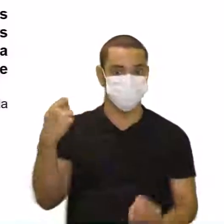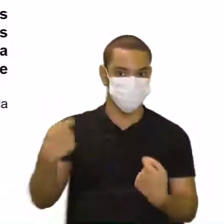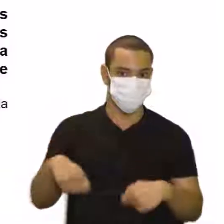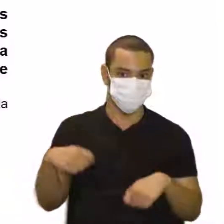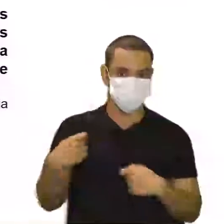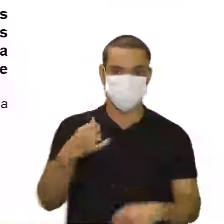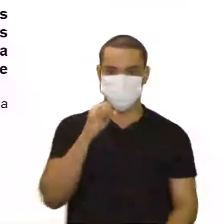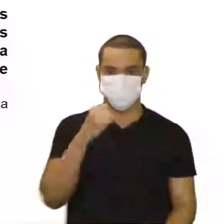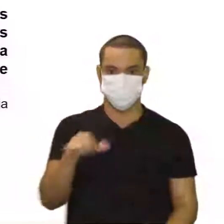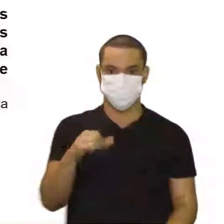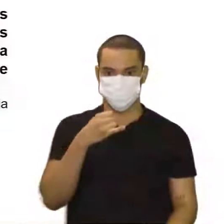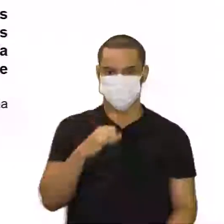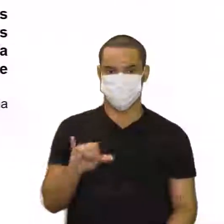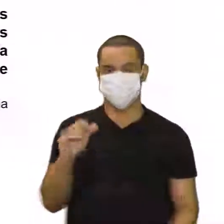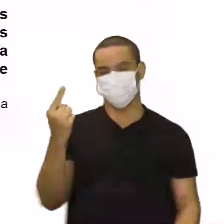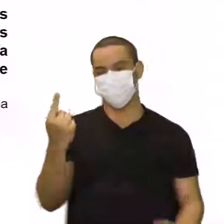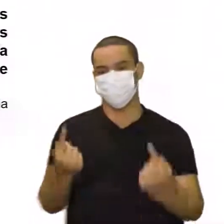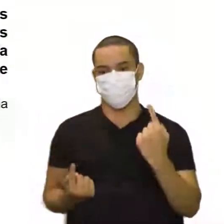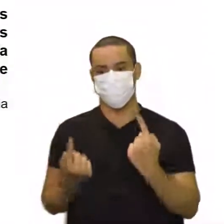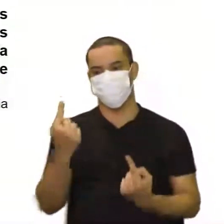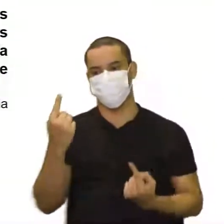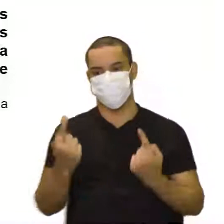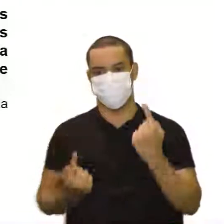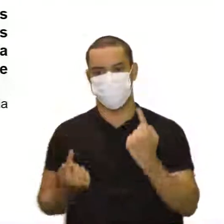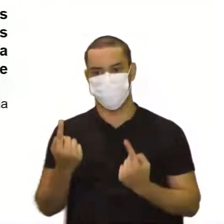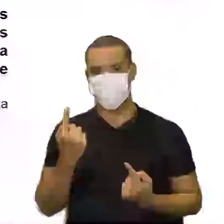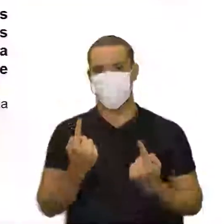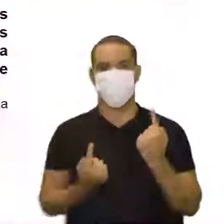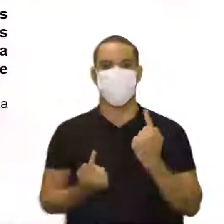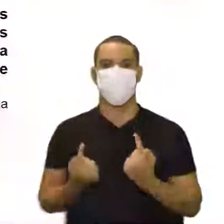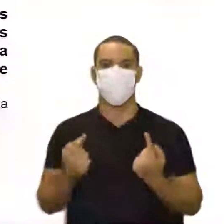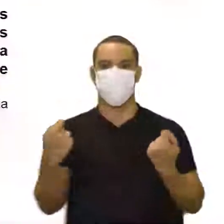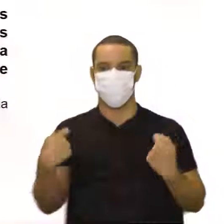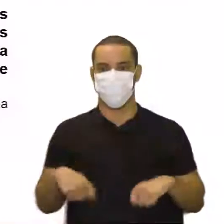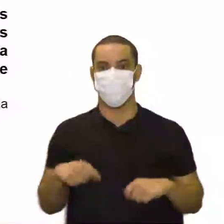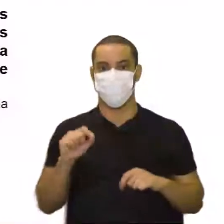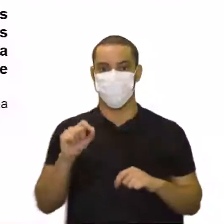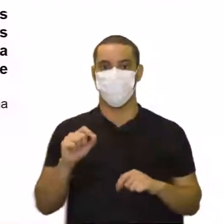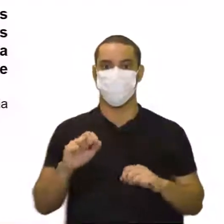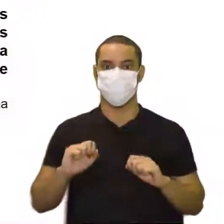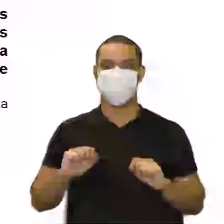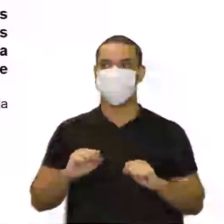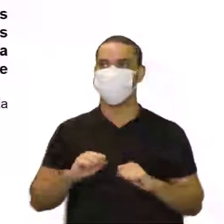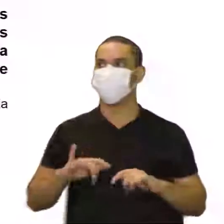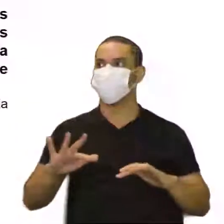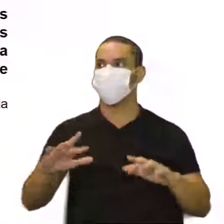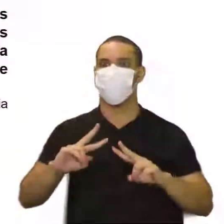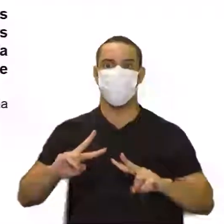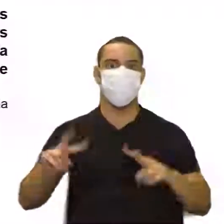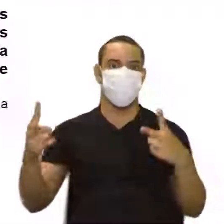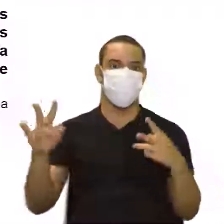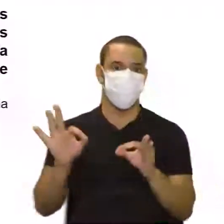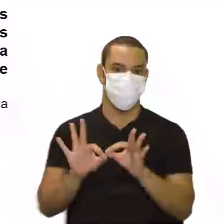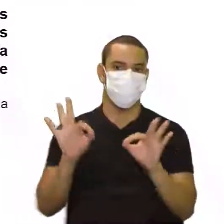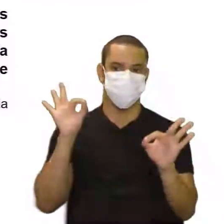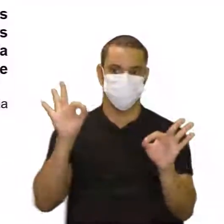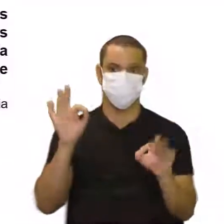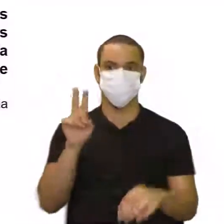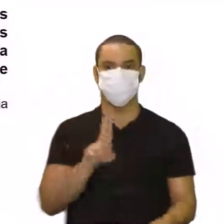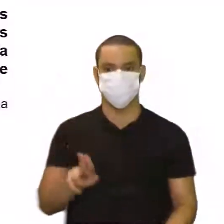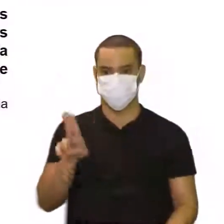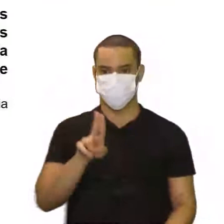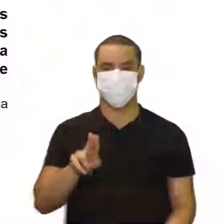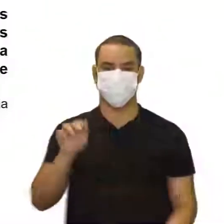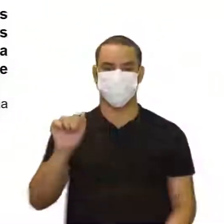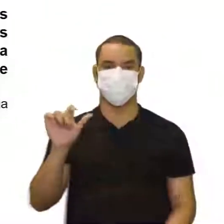de energia elétrica alternada, geralmente é para se transmitir a longa distância, né? A gente usa